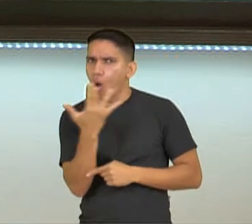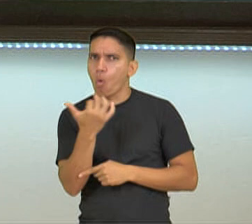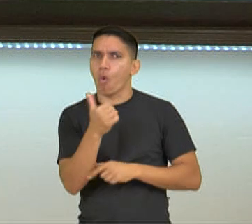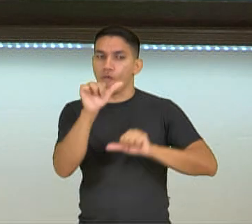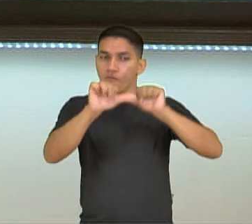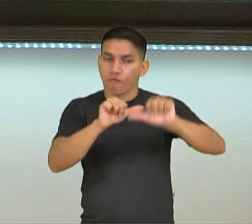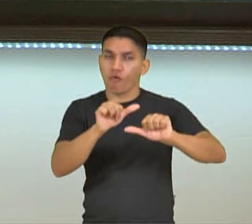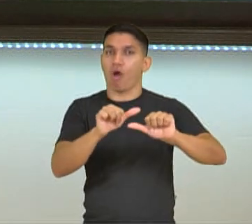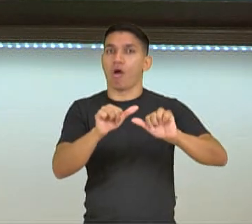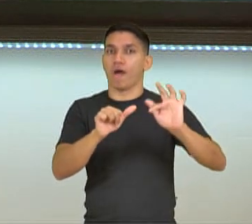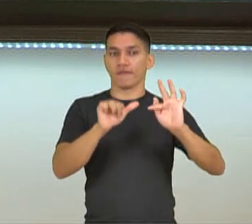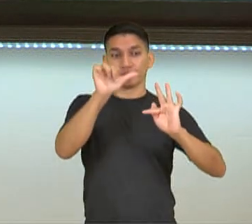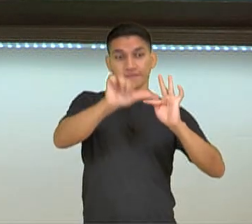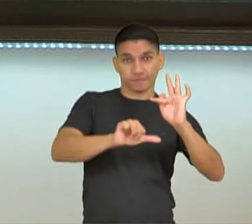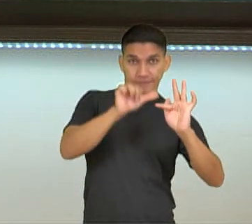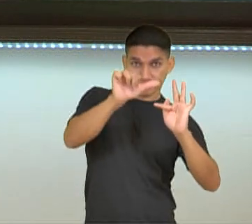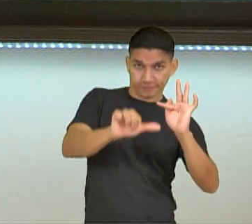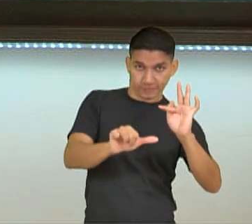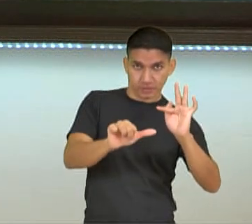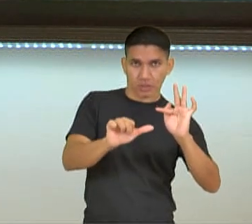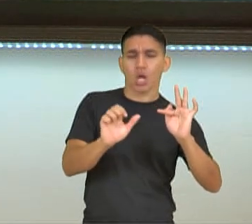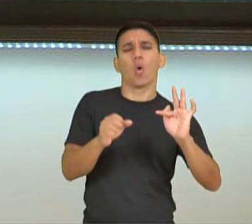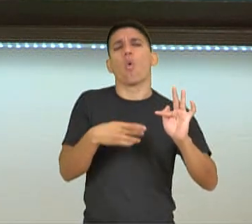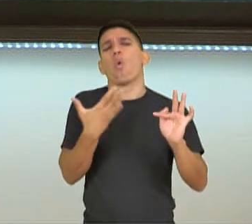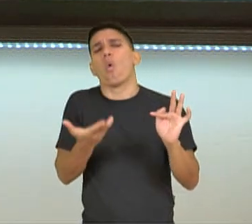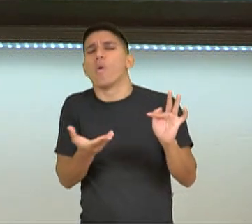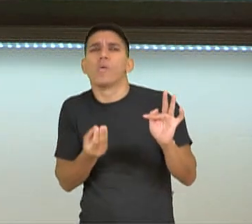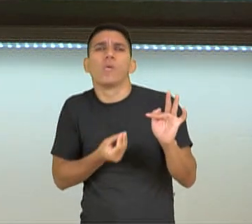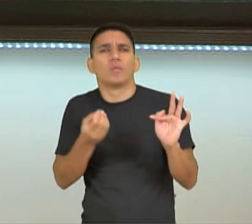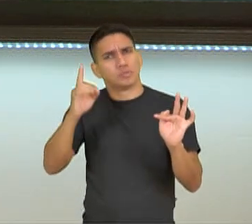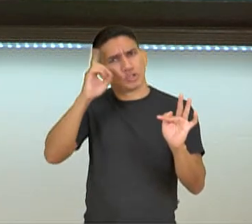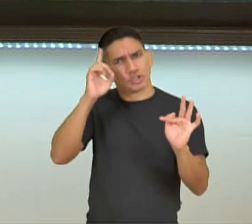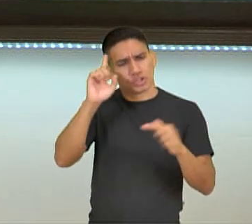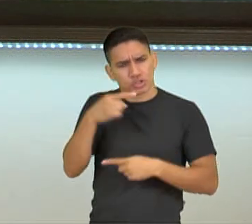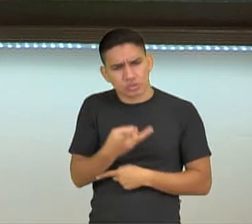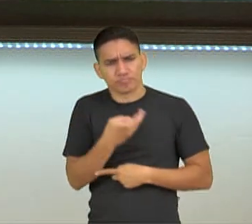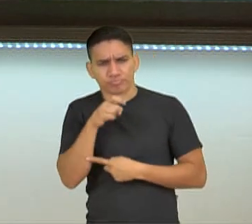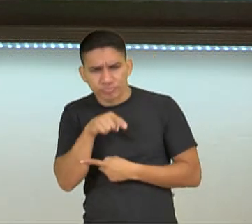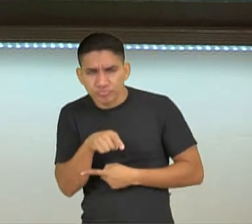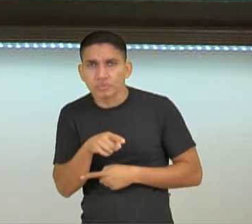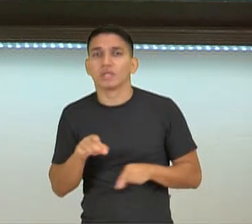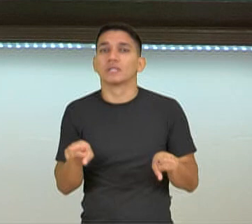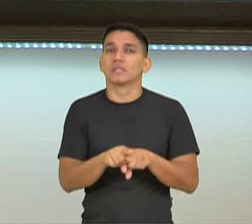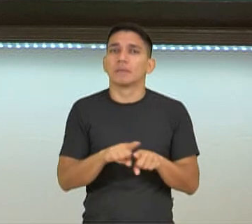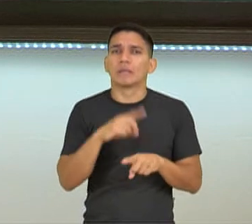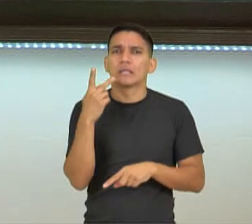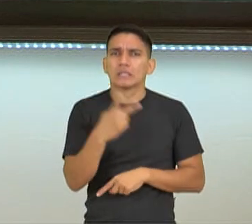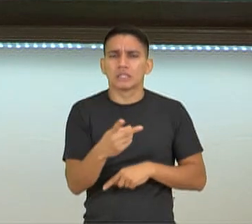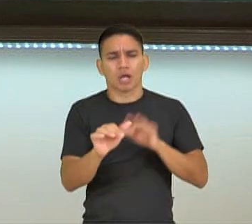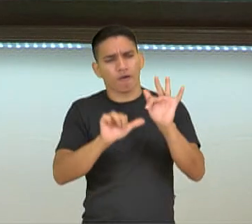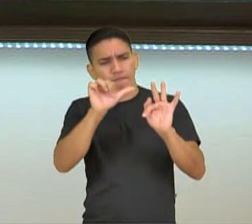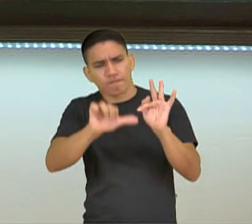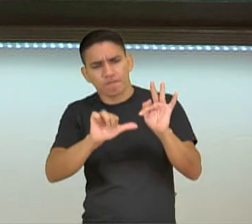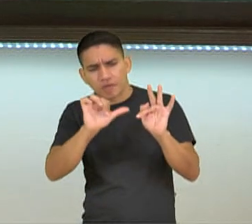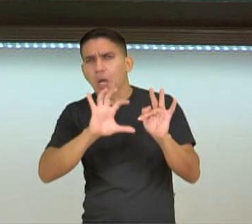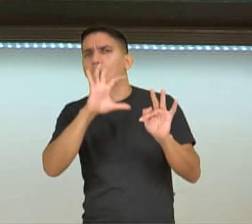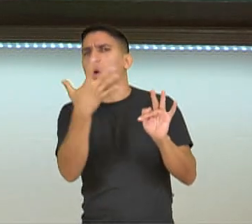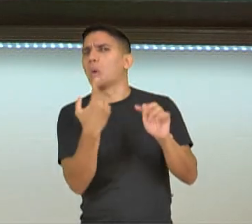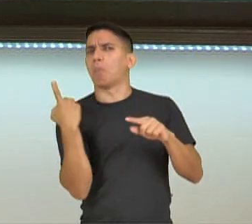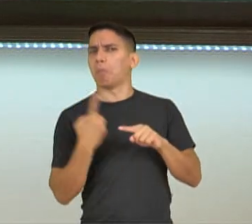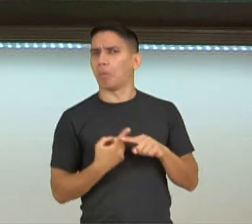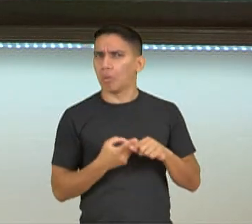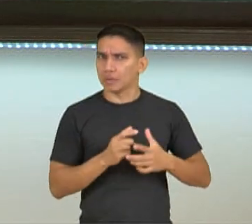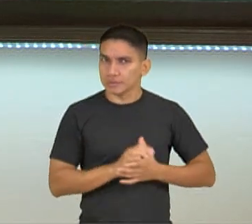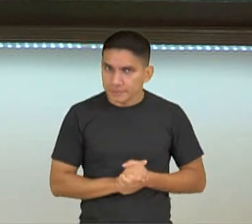físico, aonde eles estão no nosso dia a dia, por que os fenômenos físicos ocorrem, né?